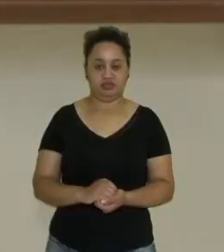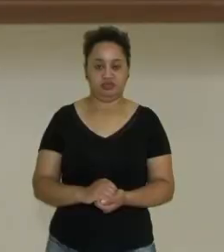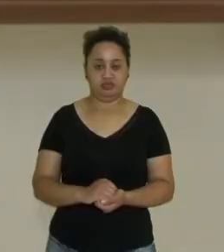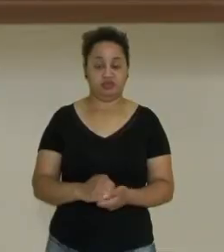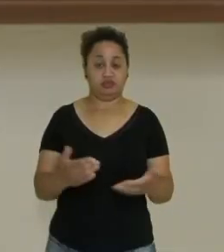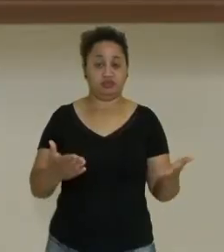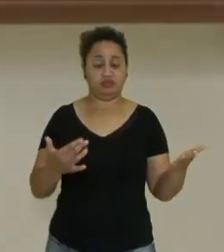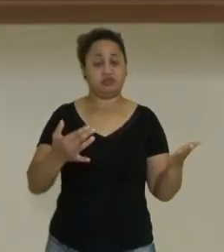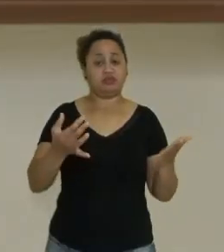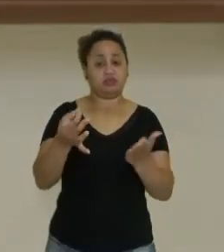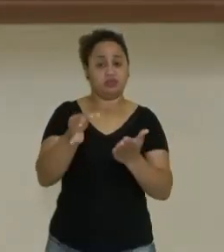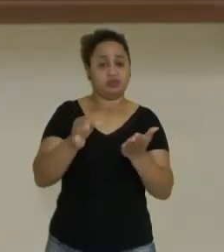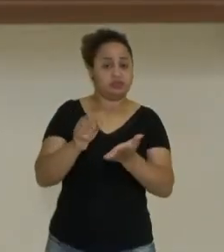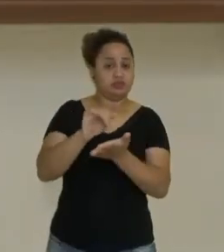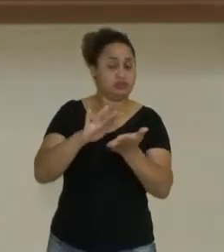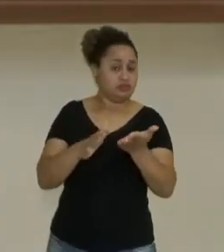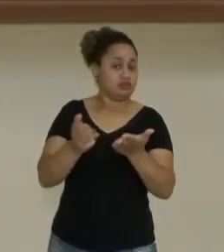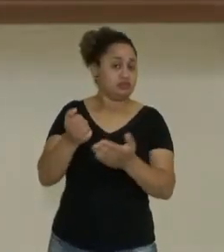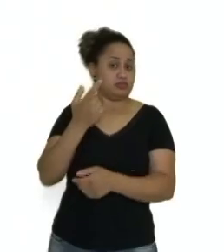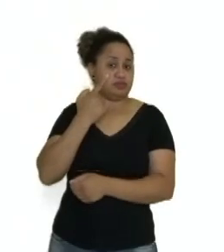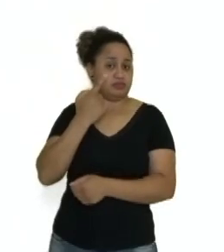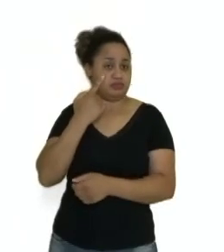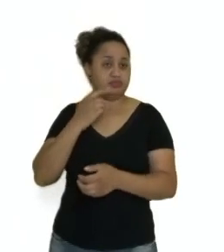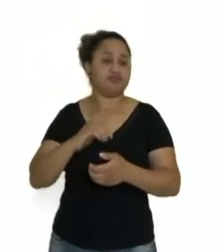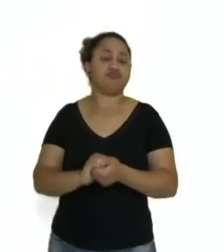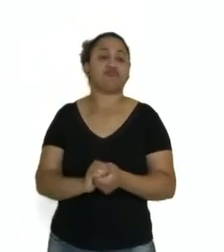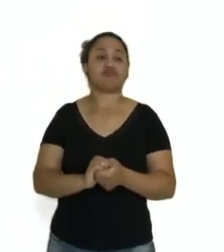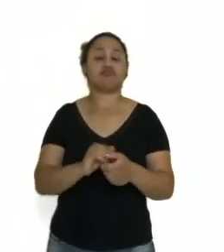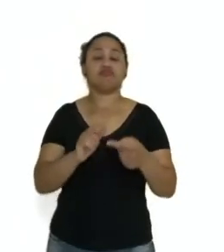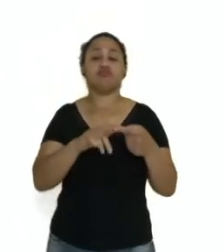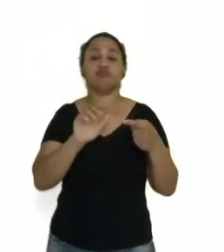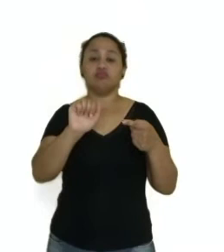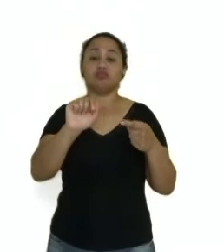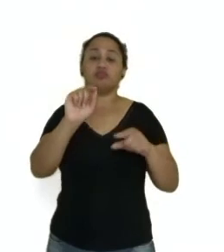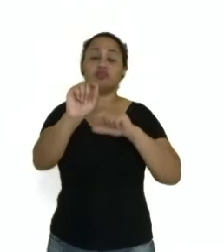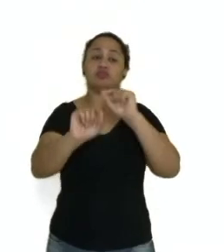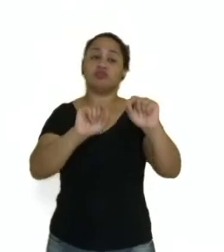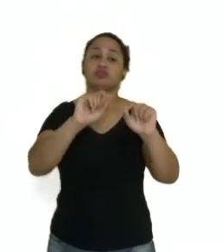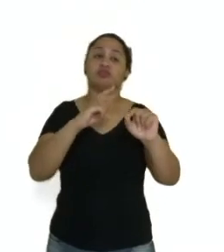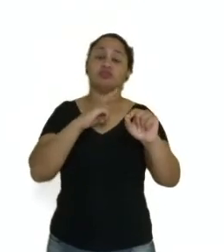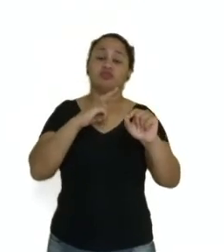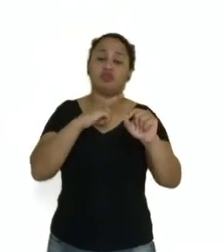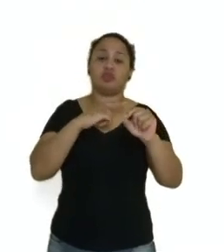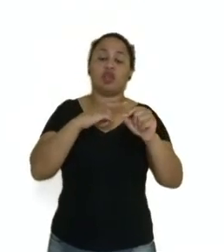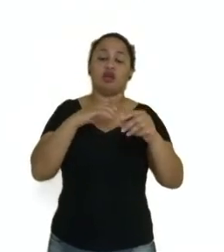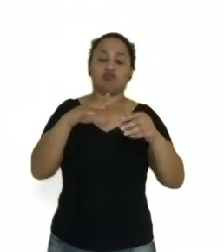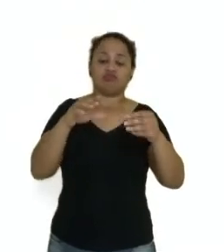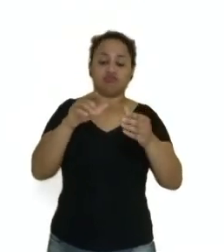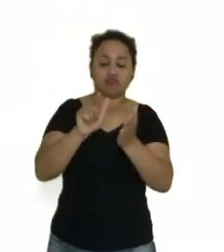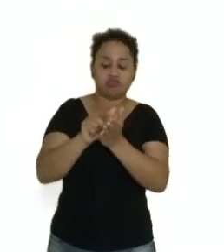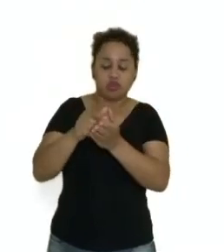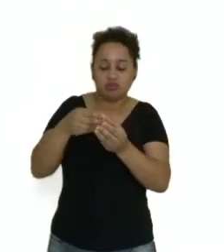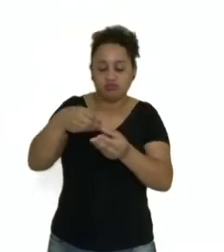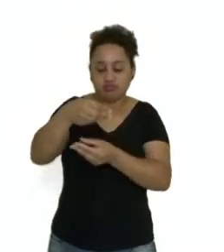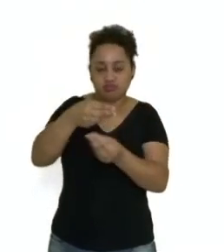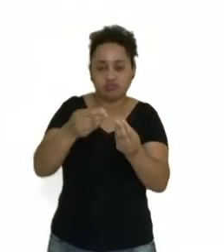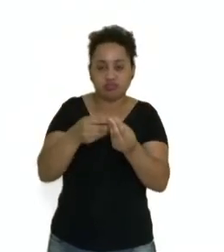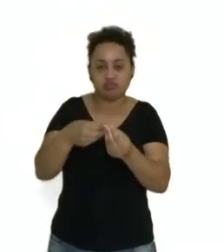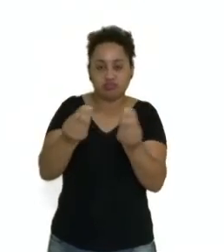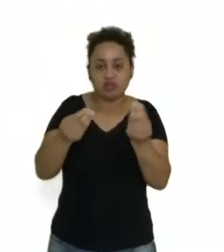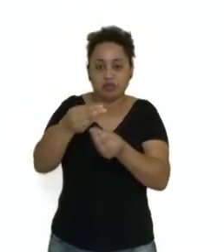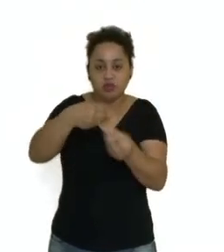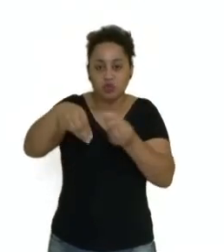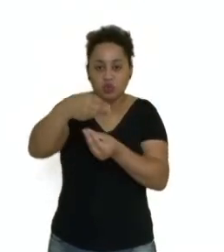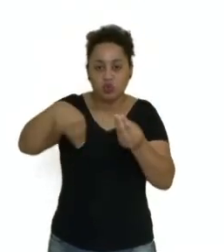Vamos verificar então o resultado, gente? Então, na letra A, o que, que eu tinha? Ele embaralha as cartas e retira duas